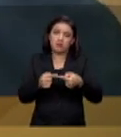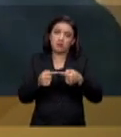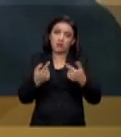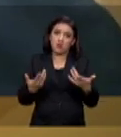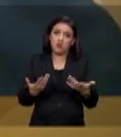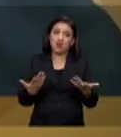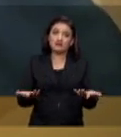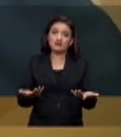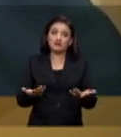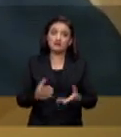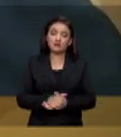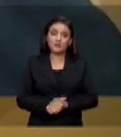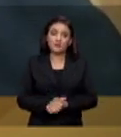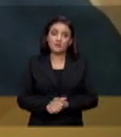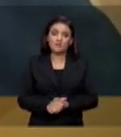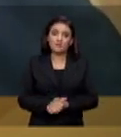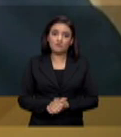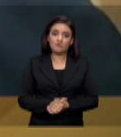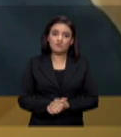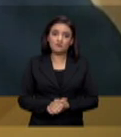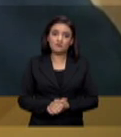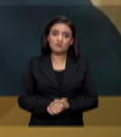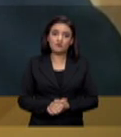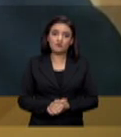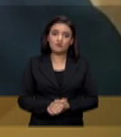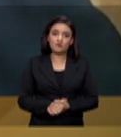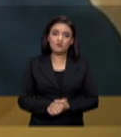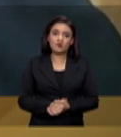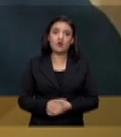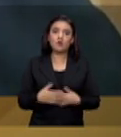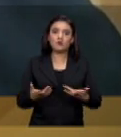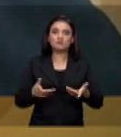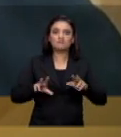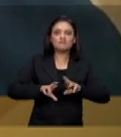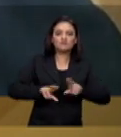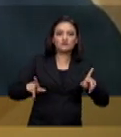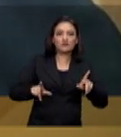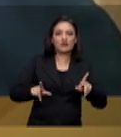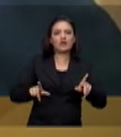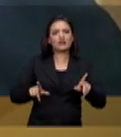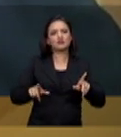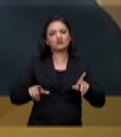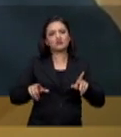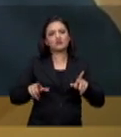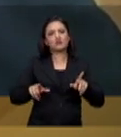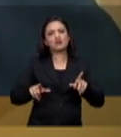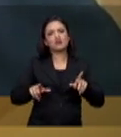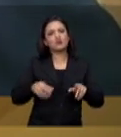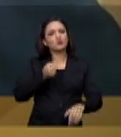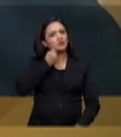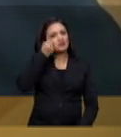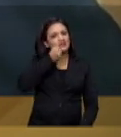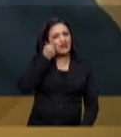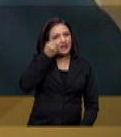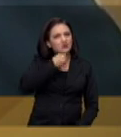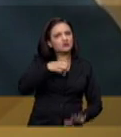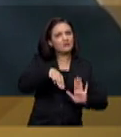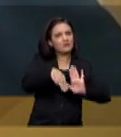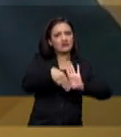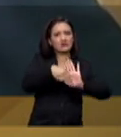a aparente dissonância entre as autoridades desse mandado de segurança diz